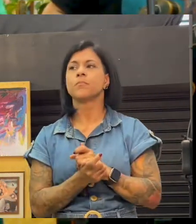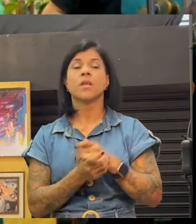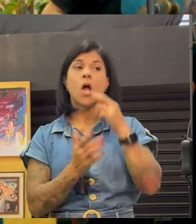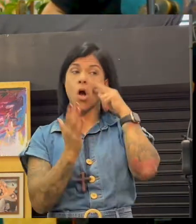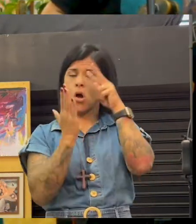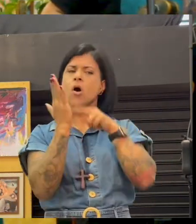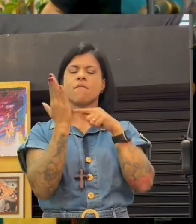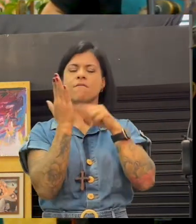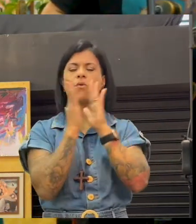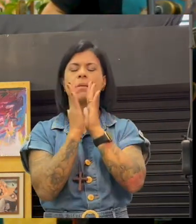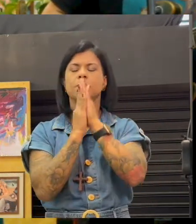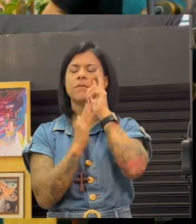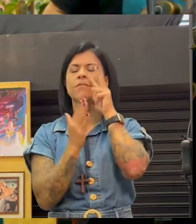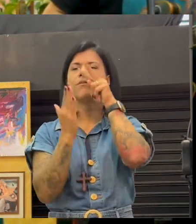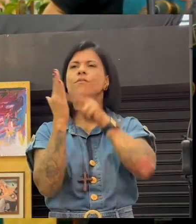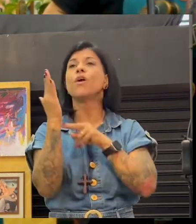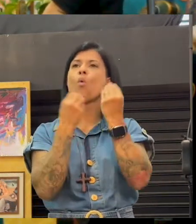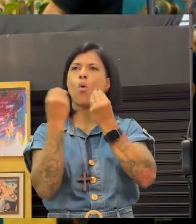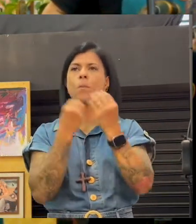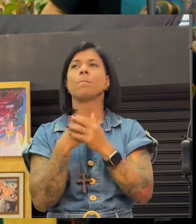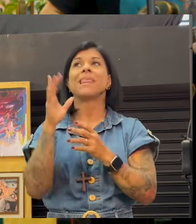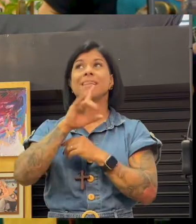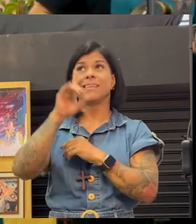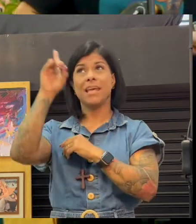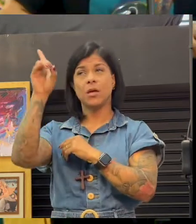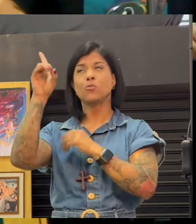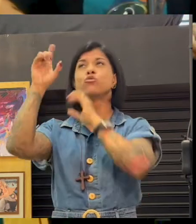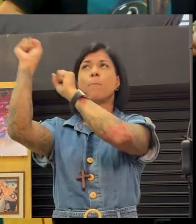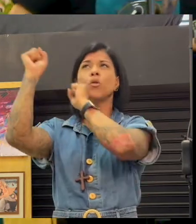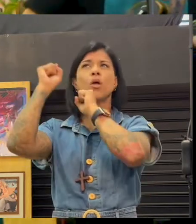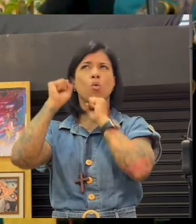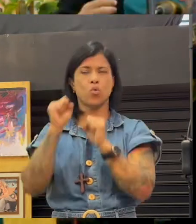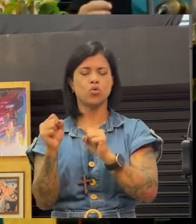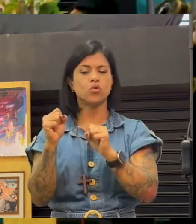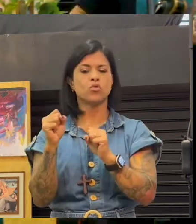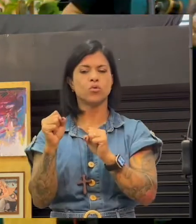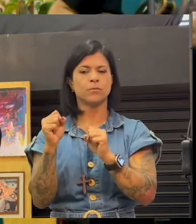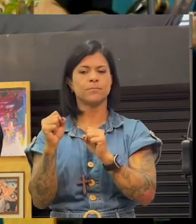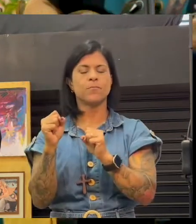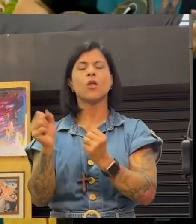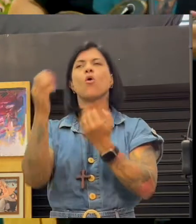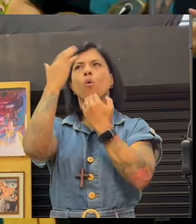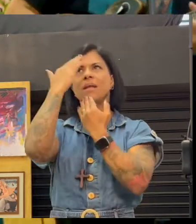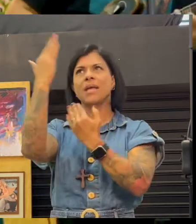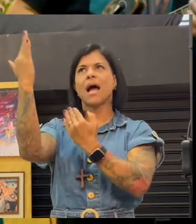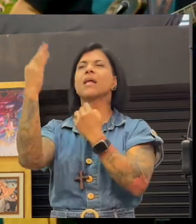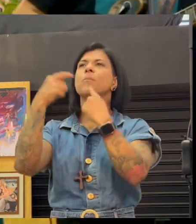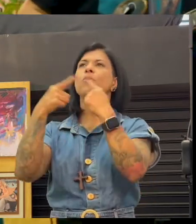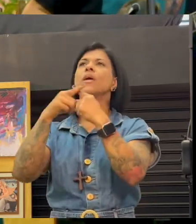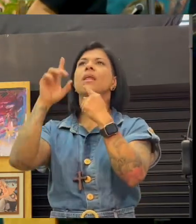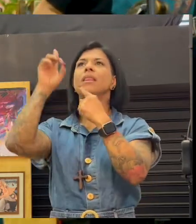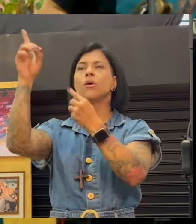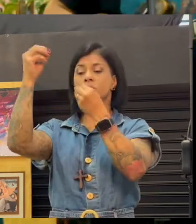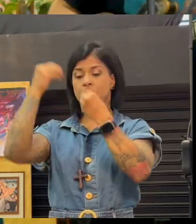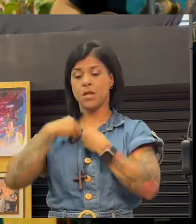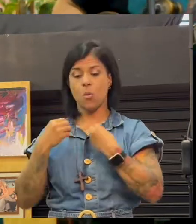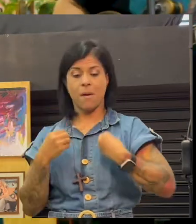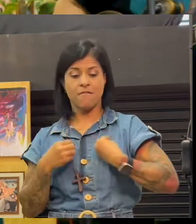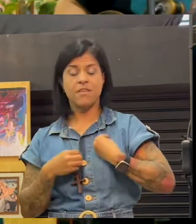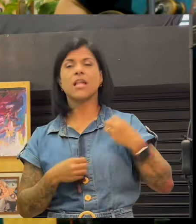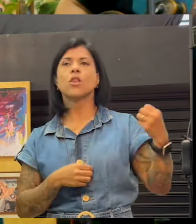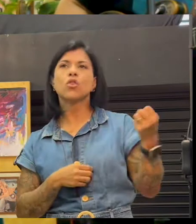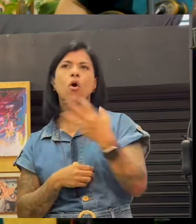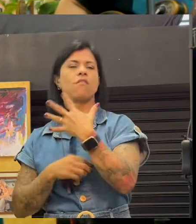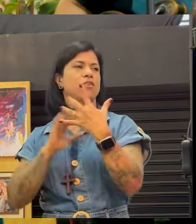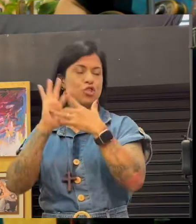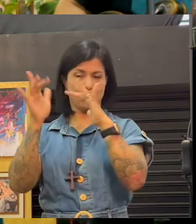nessa oração. Deus Todo-Poderoso, obrigado por me dar uma nova vida em Jesus Cristo e